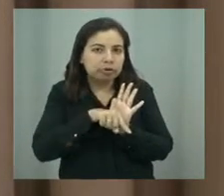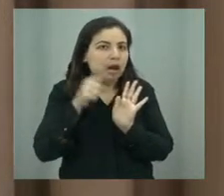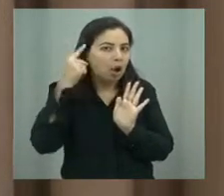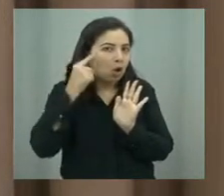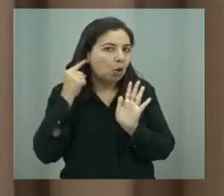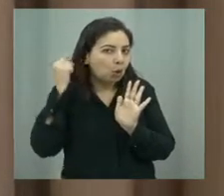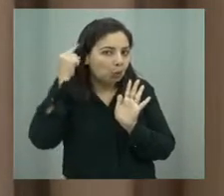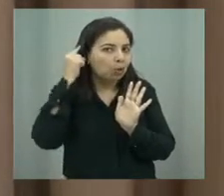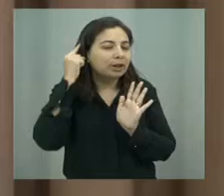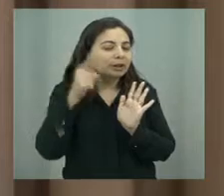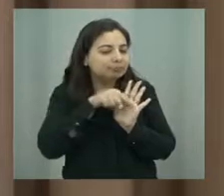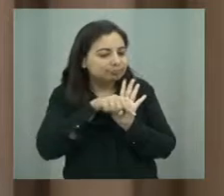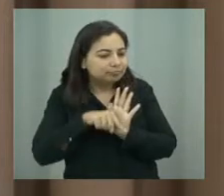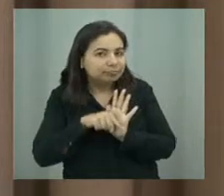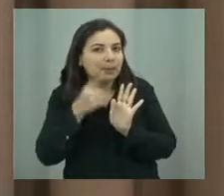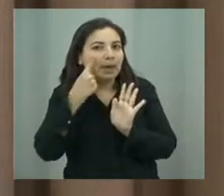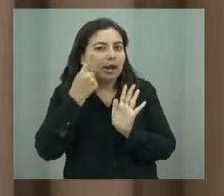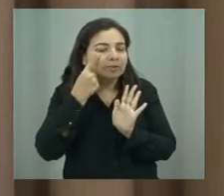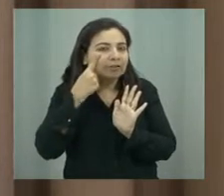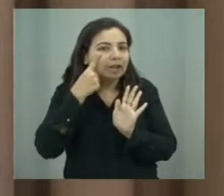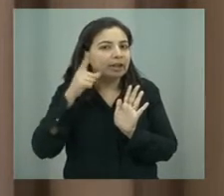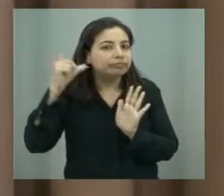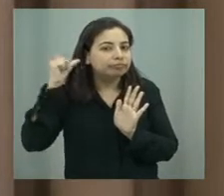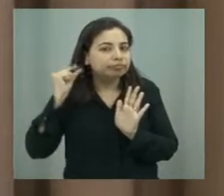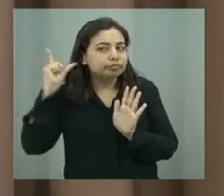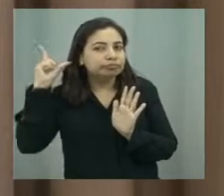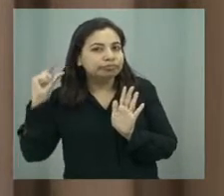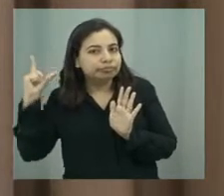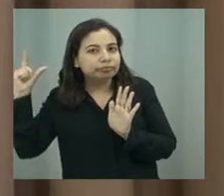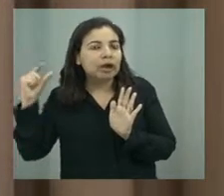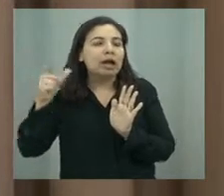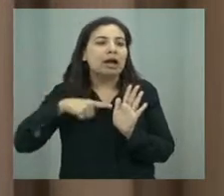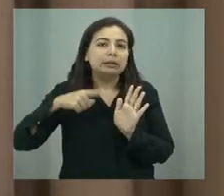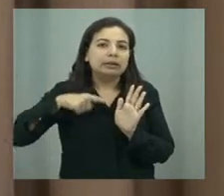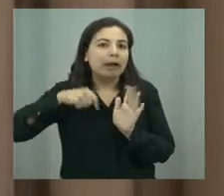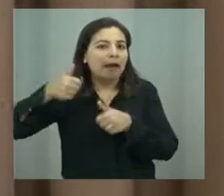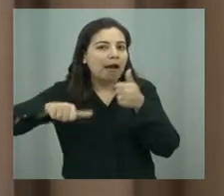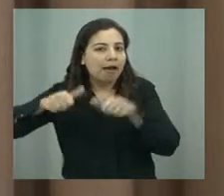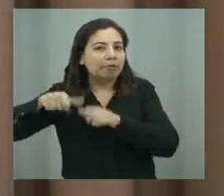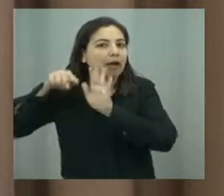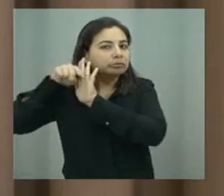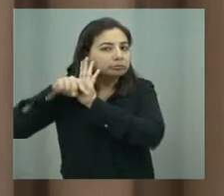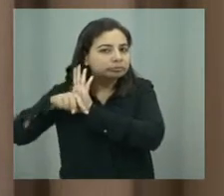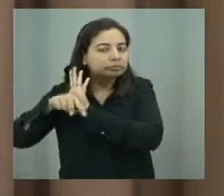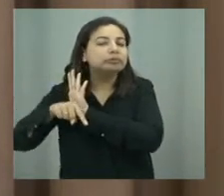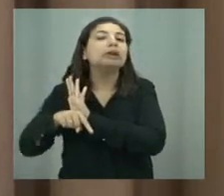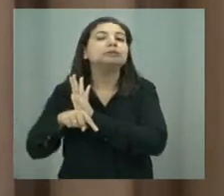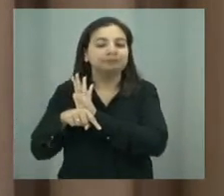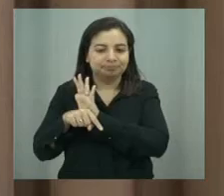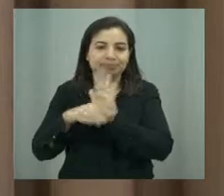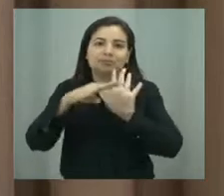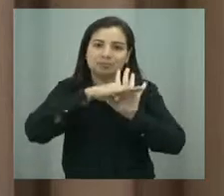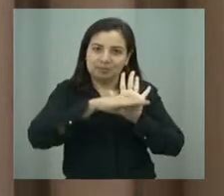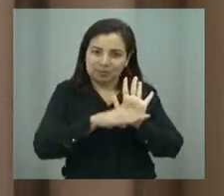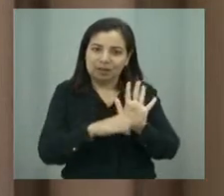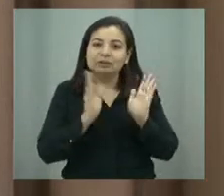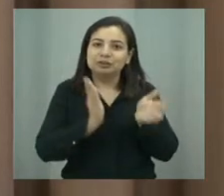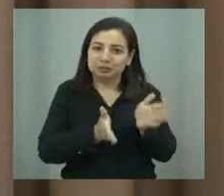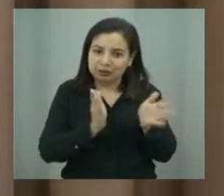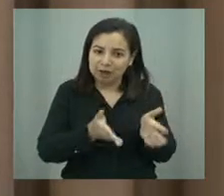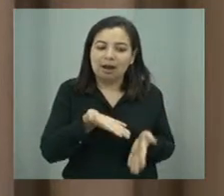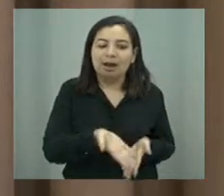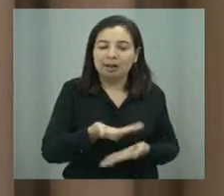questão de hoje em dia, as mídias sociais, né? E a criança já está muito perto,